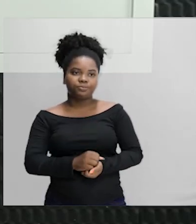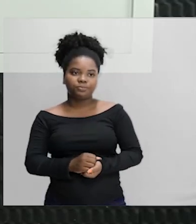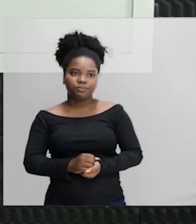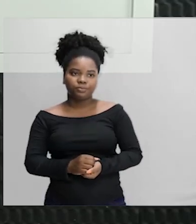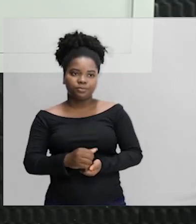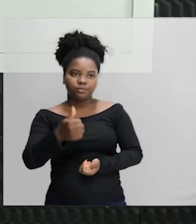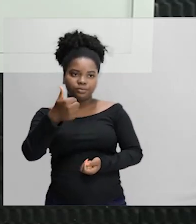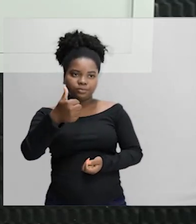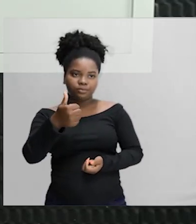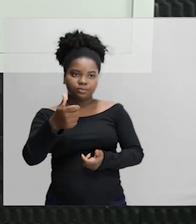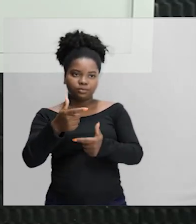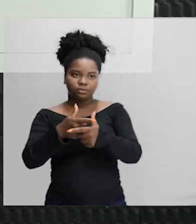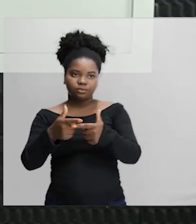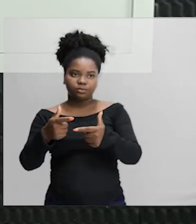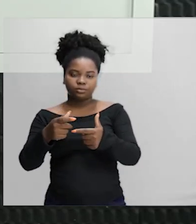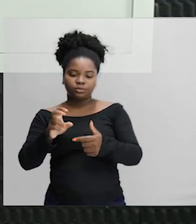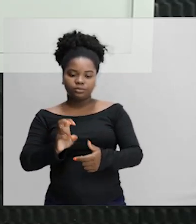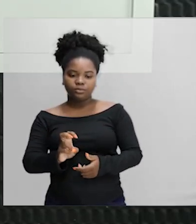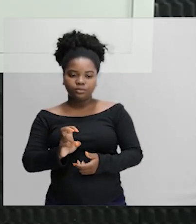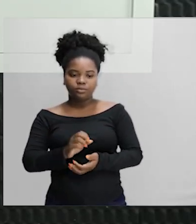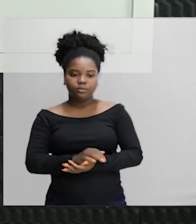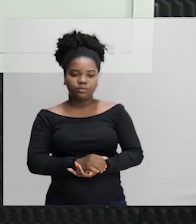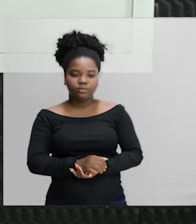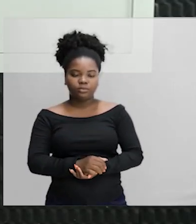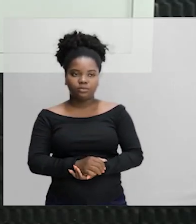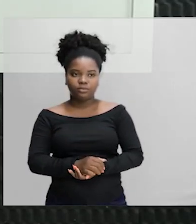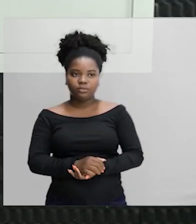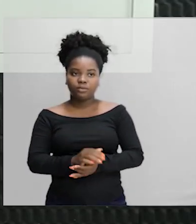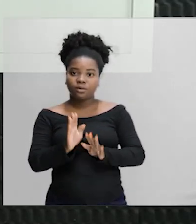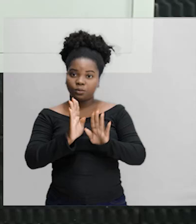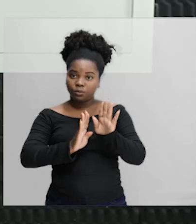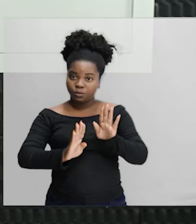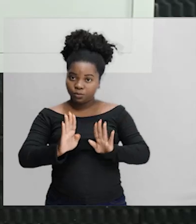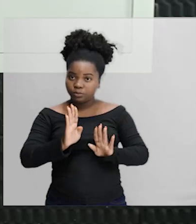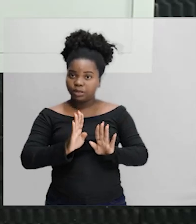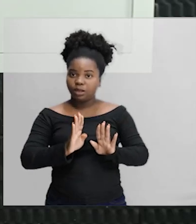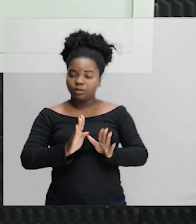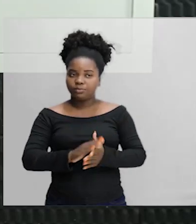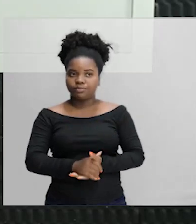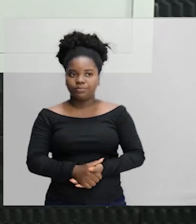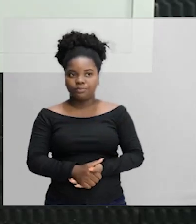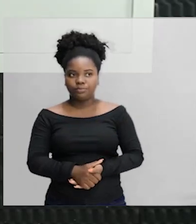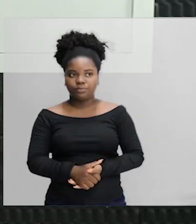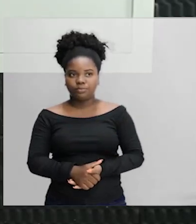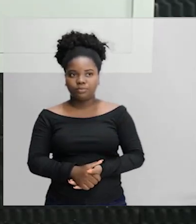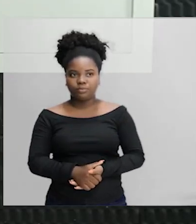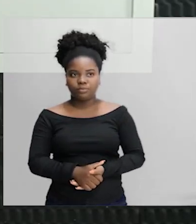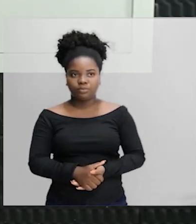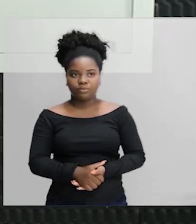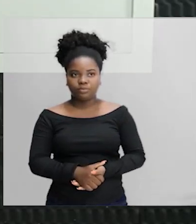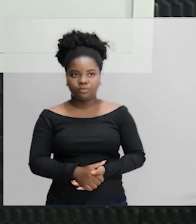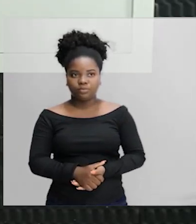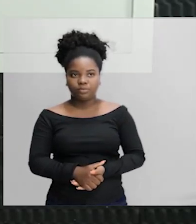1 sobre 5. Cuidado que isso aqui é um artifício. Porque é o seguinte.